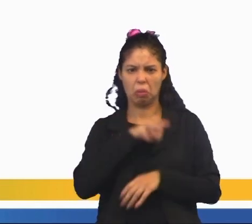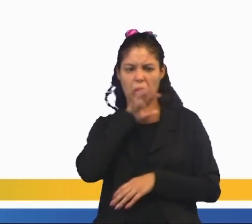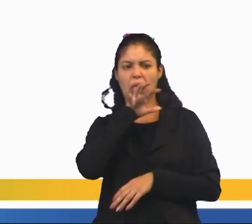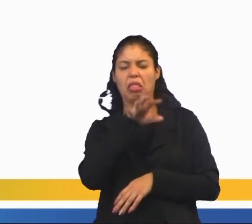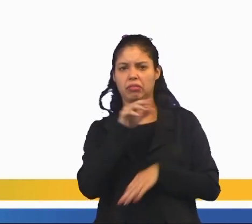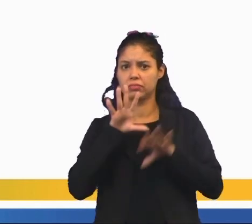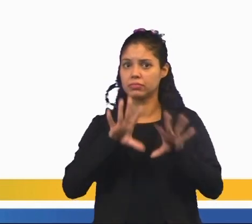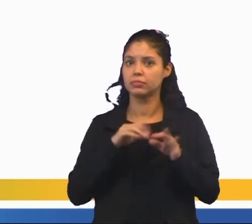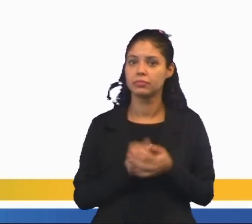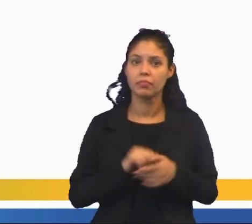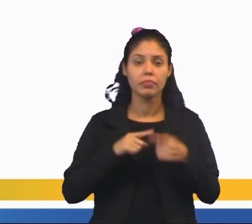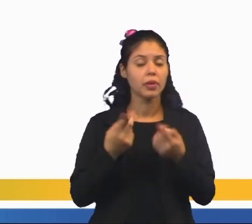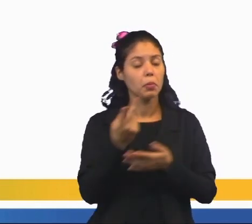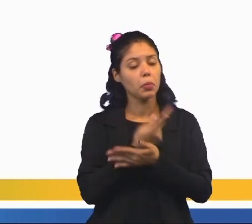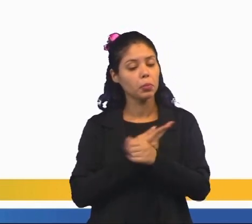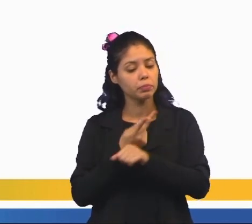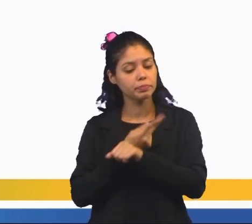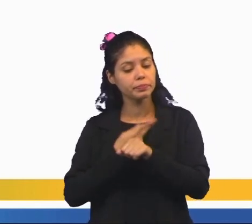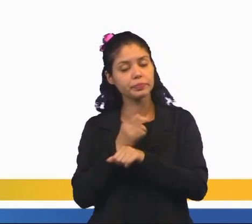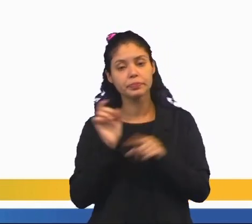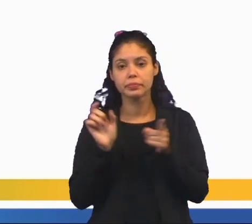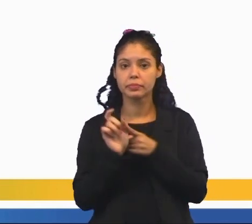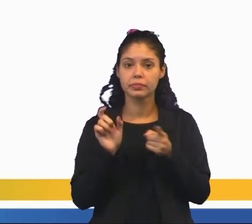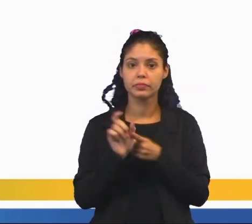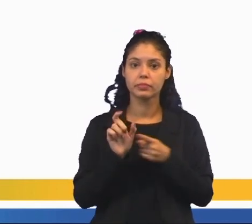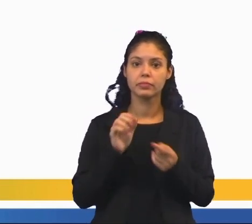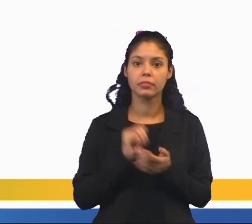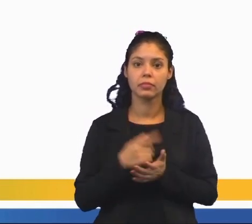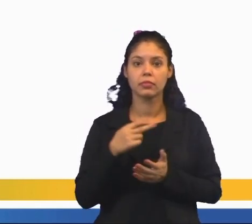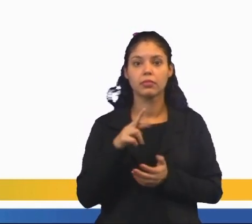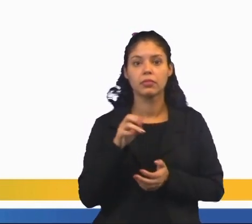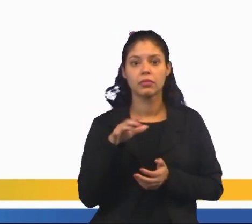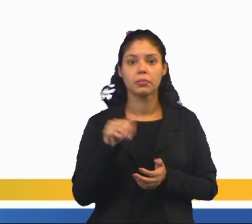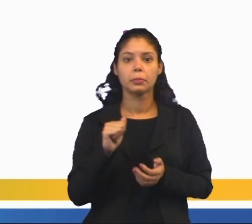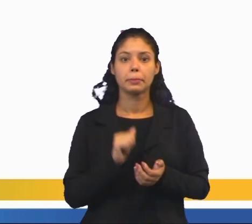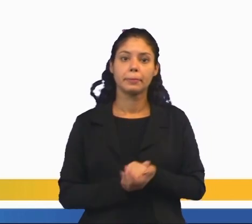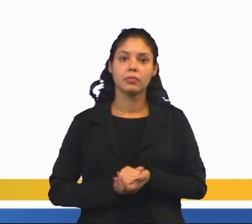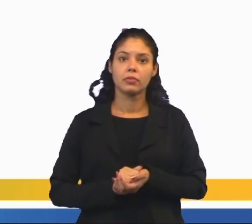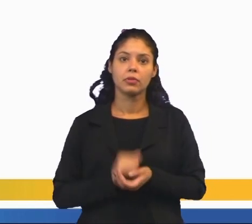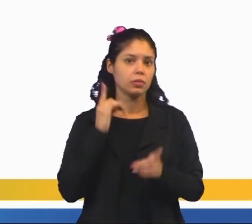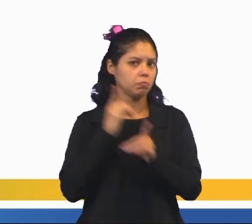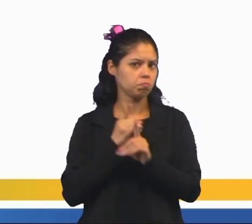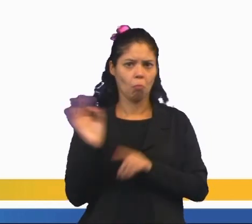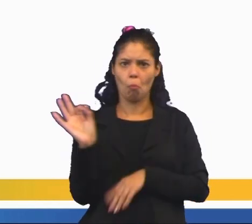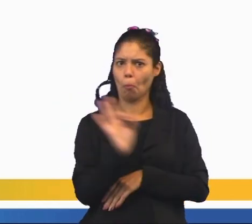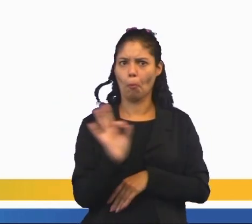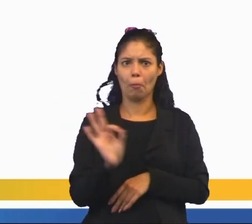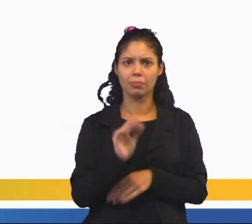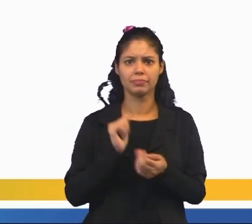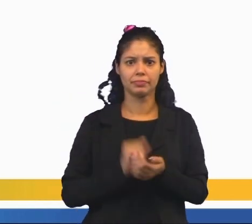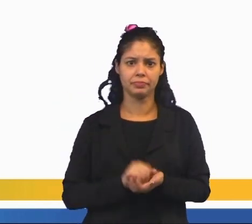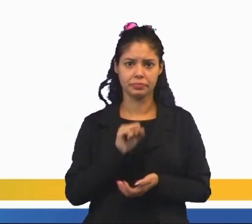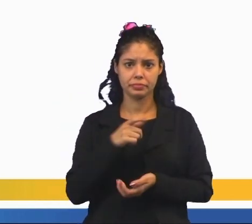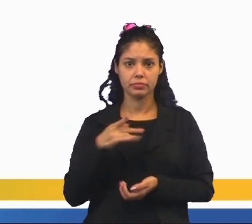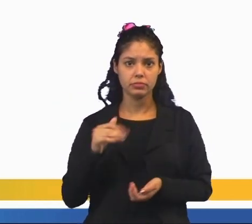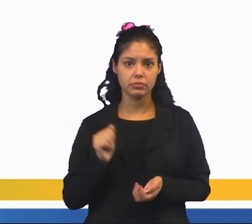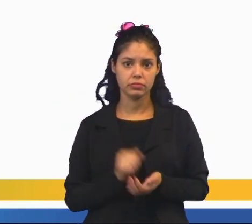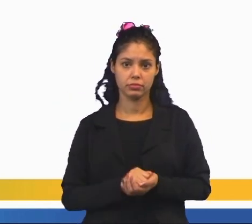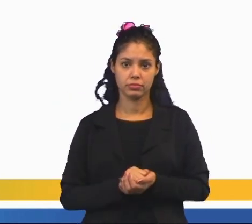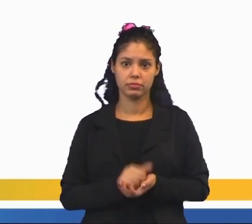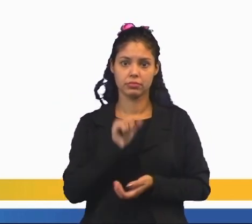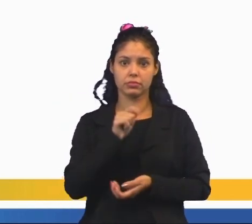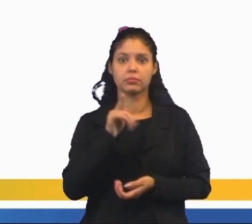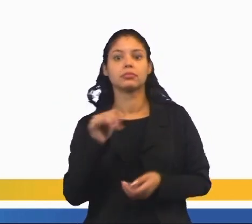repugnante, né? Então, ela foi procurar lá a palavra porcaria repugnante, não tinha nada sobre sopa.